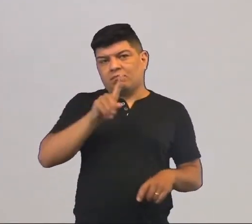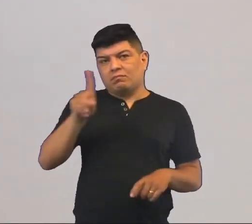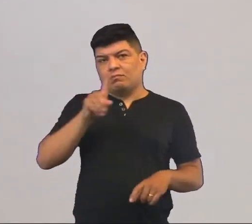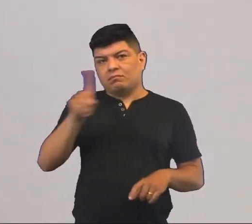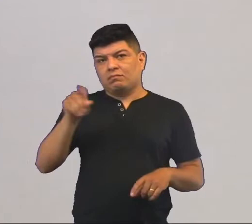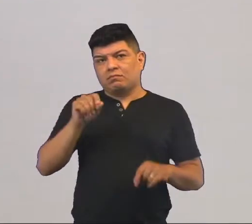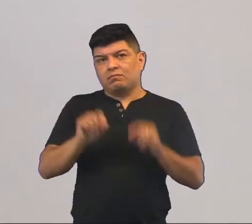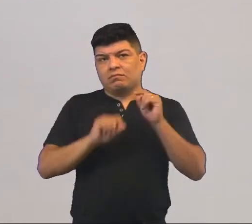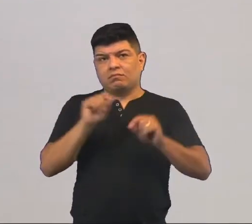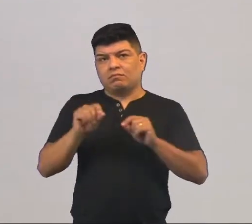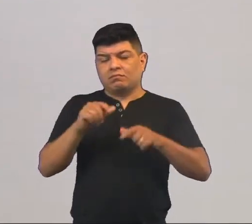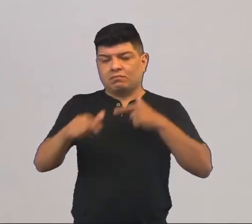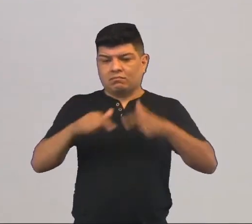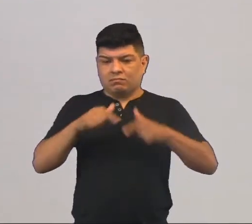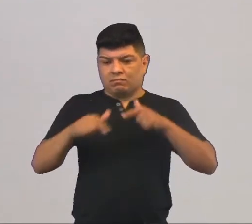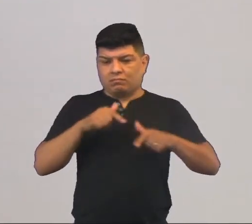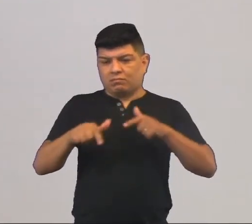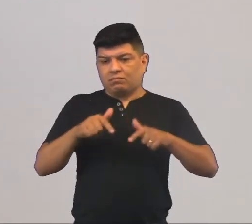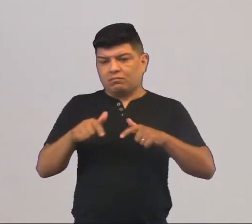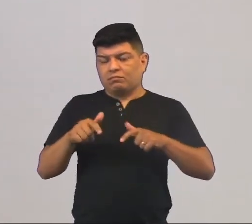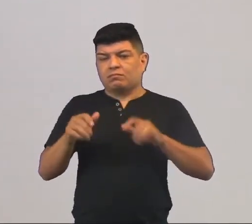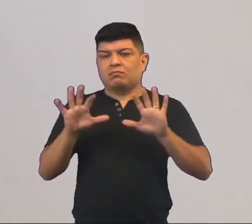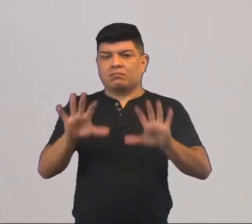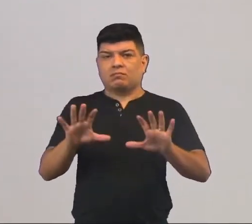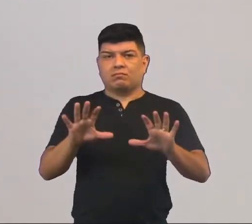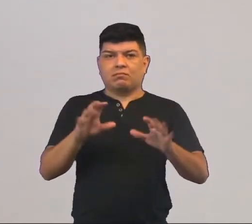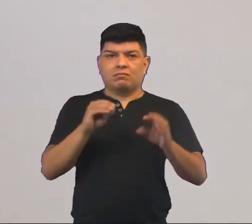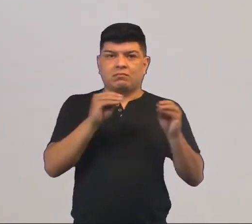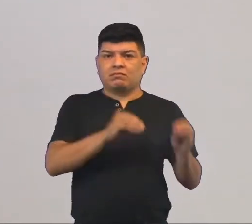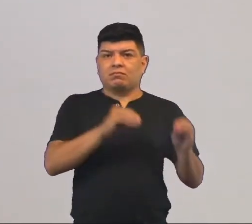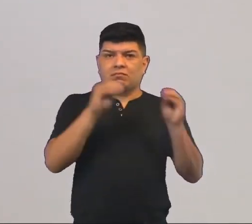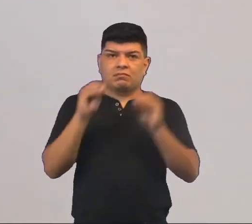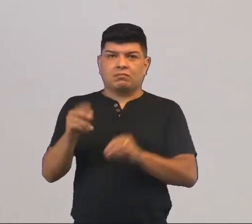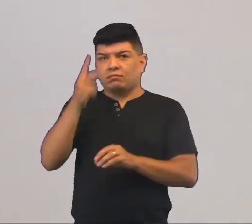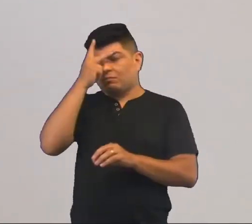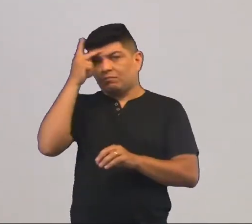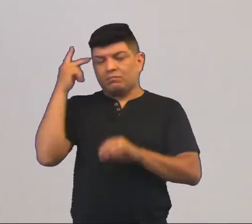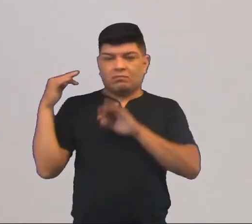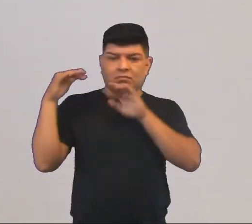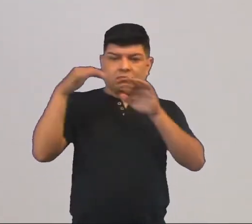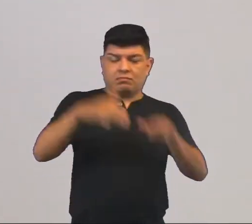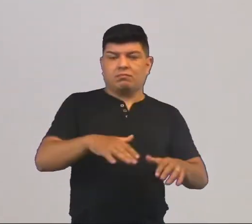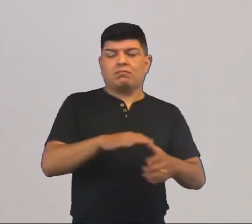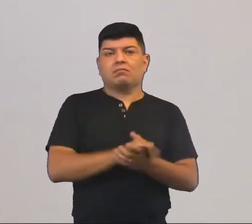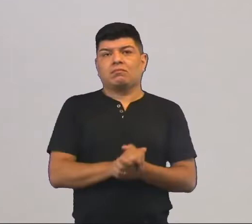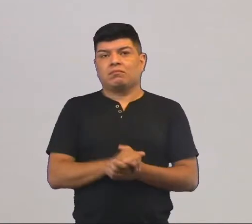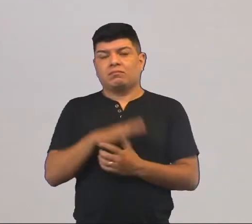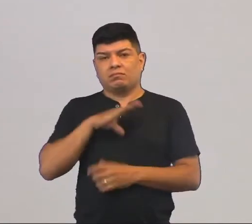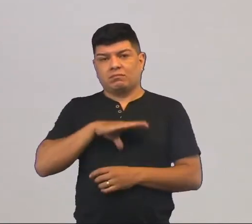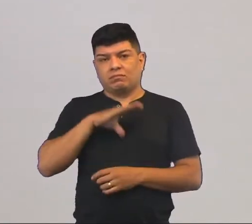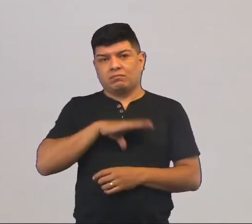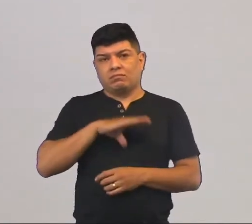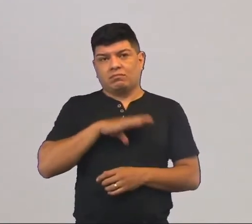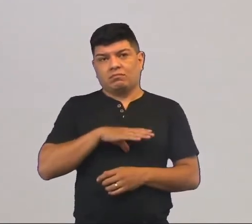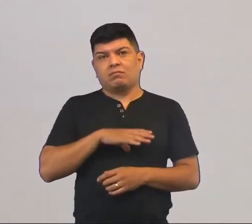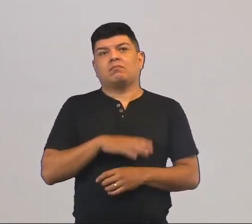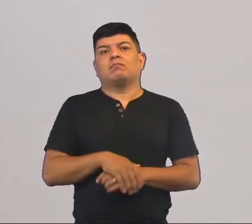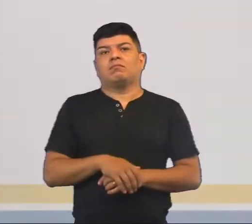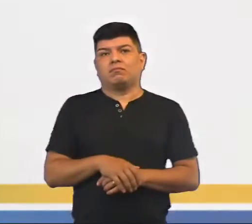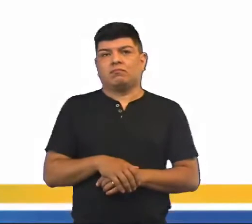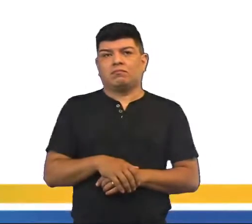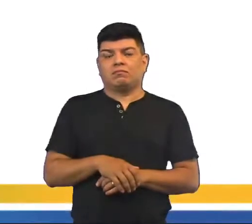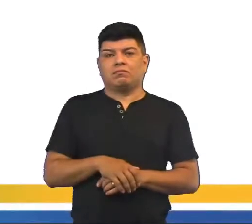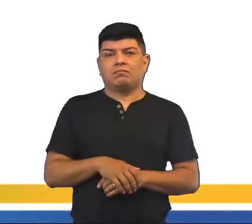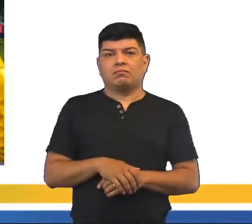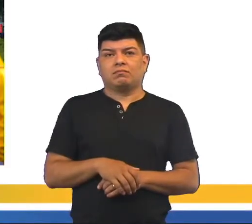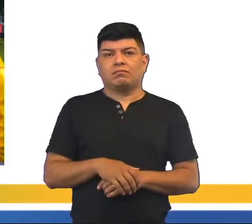de tanta mão de obra. Então, provocou esse deslocamento de pessoas do campo para a cidade, no chamado